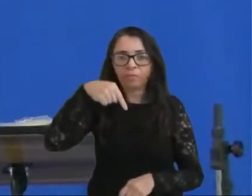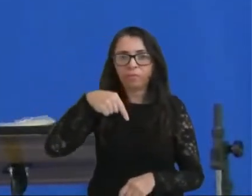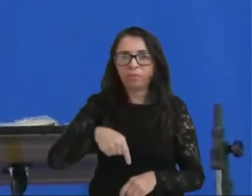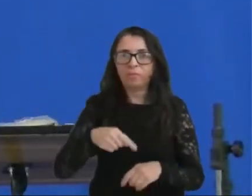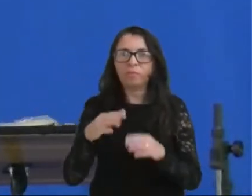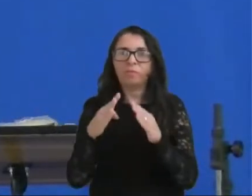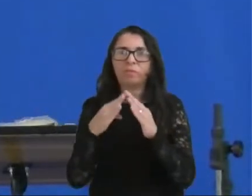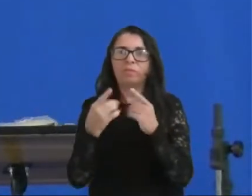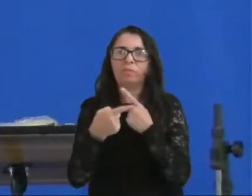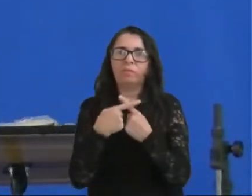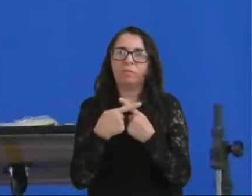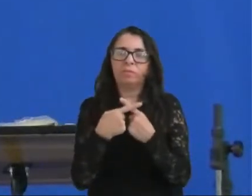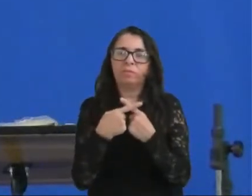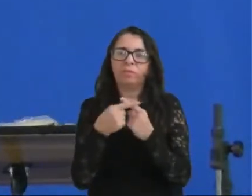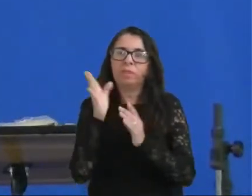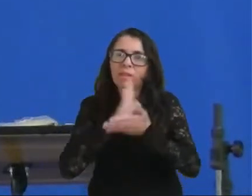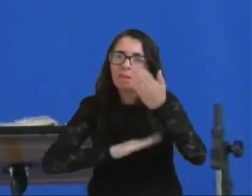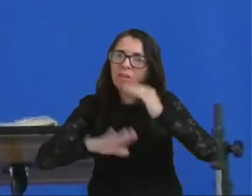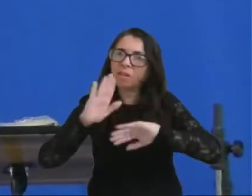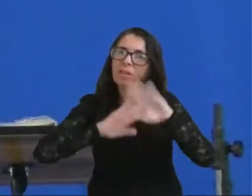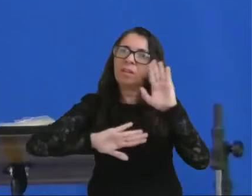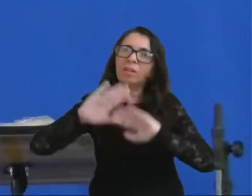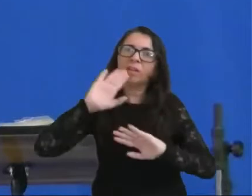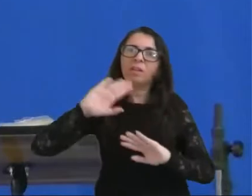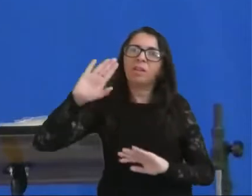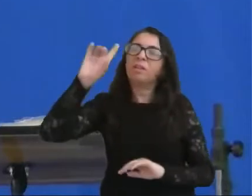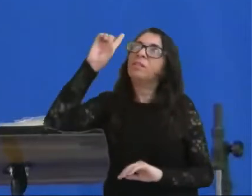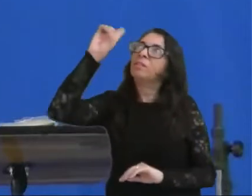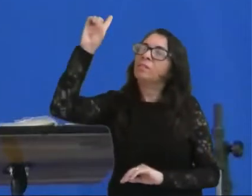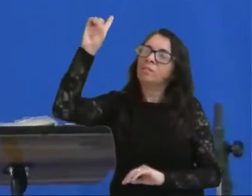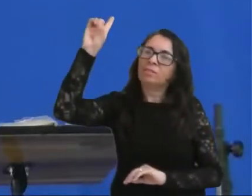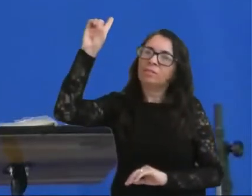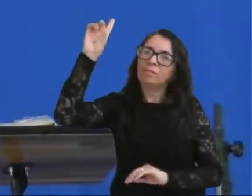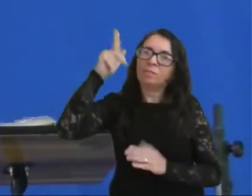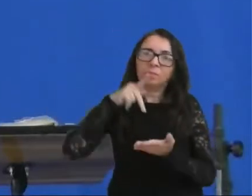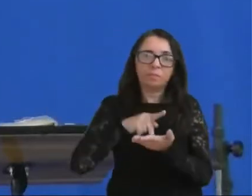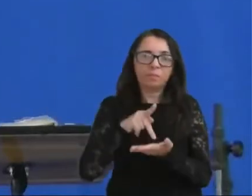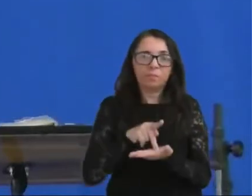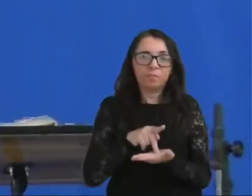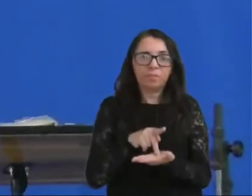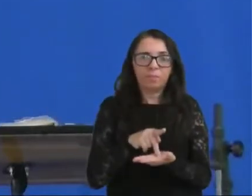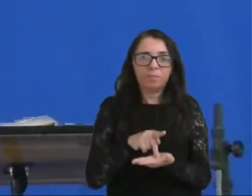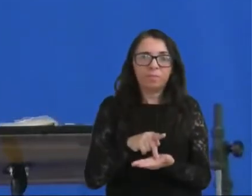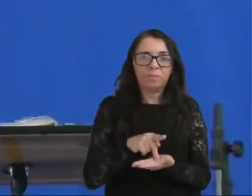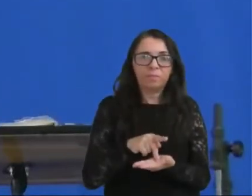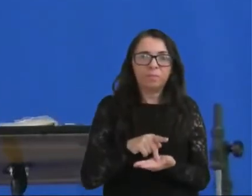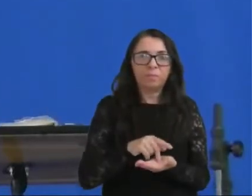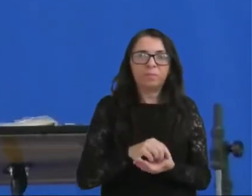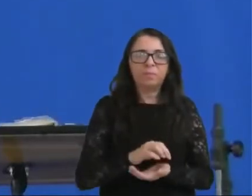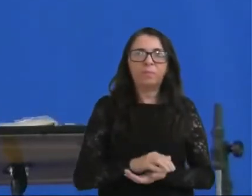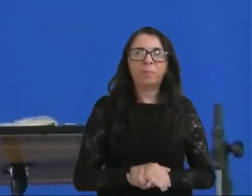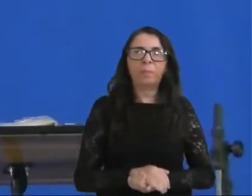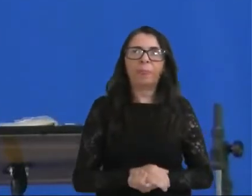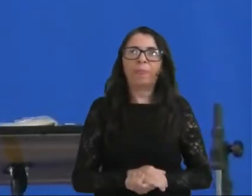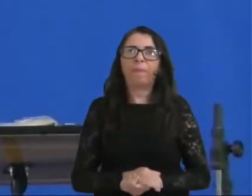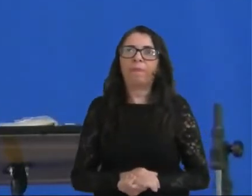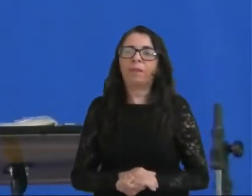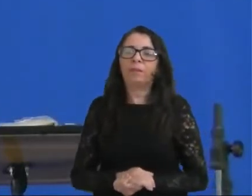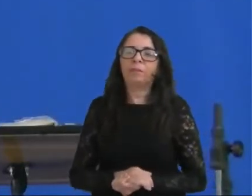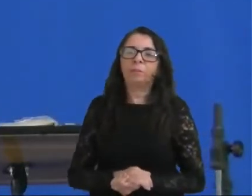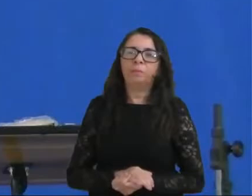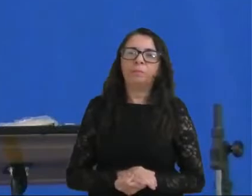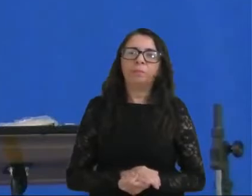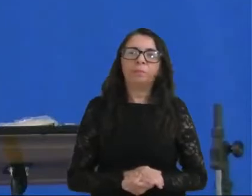aqui, vai acontecer na eternidade. Se isso não acontecer aqui, vai acontecer no céu. Isso